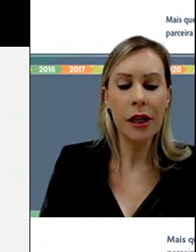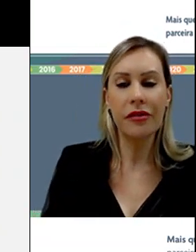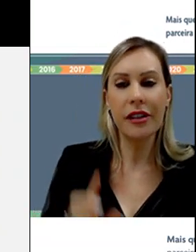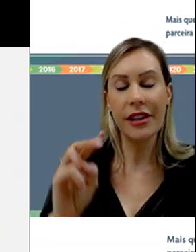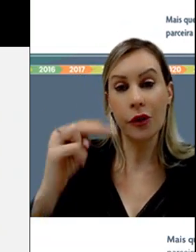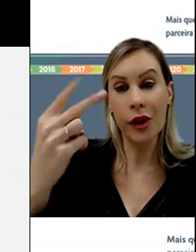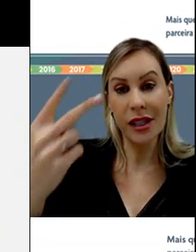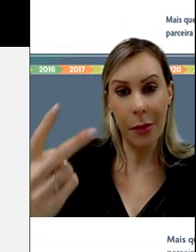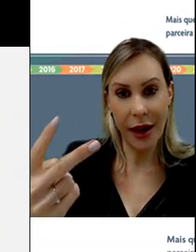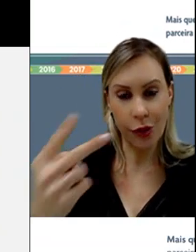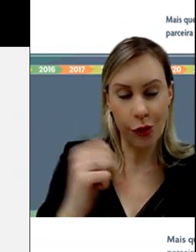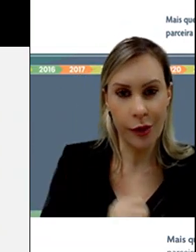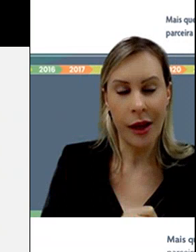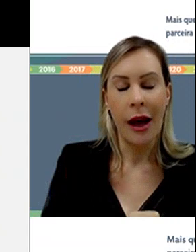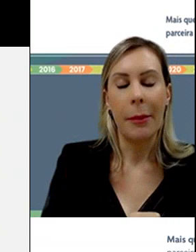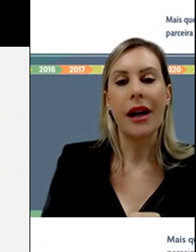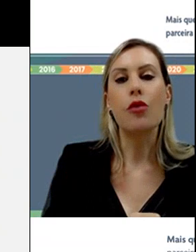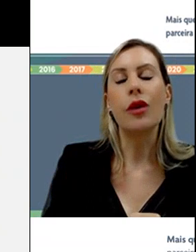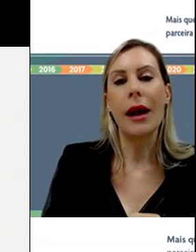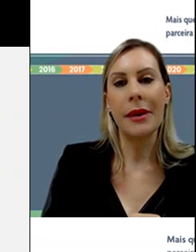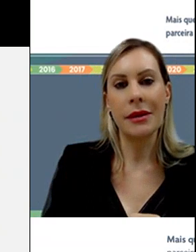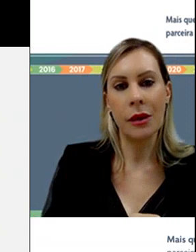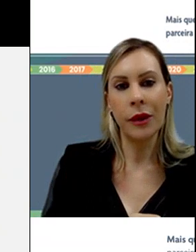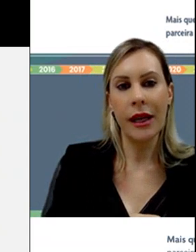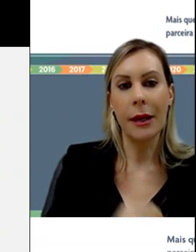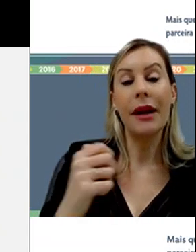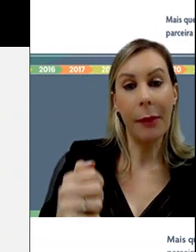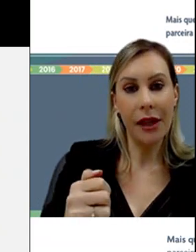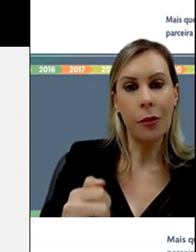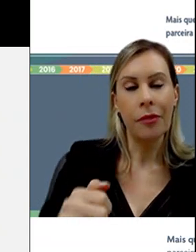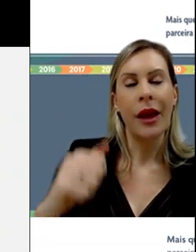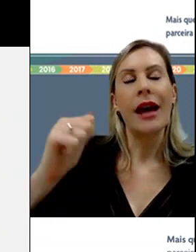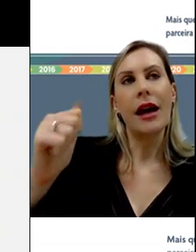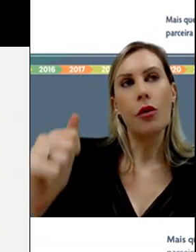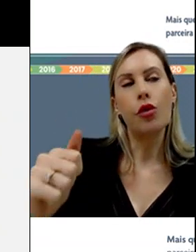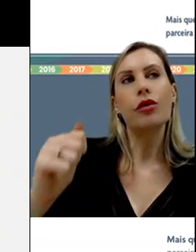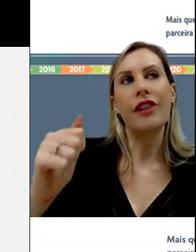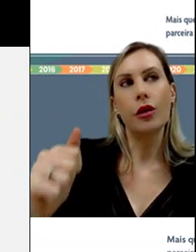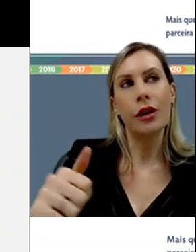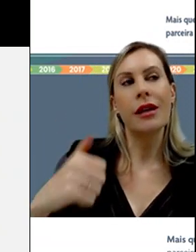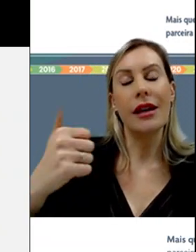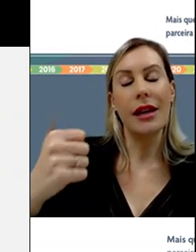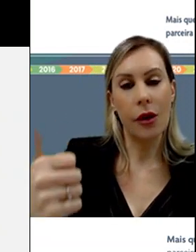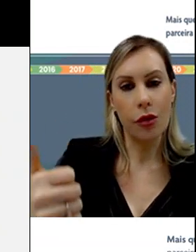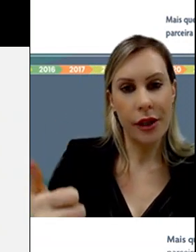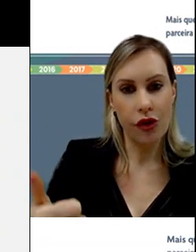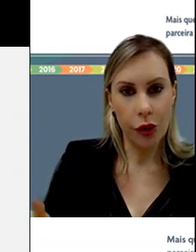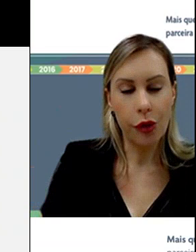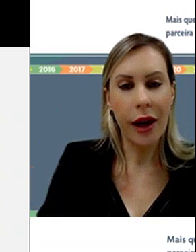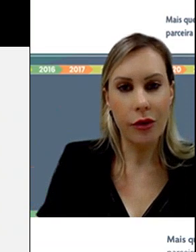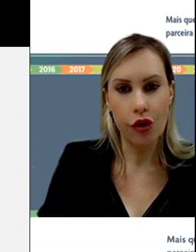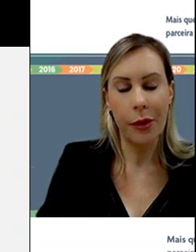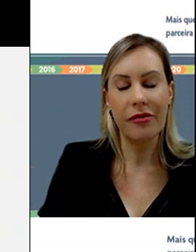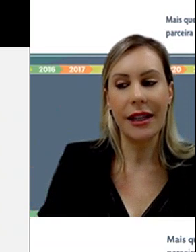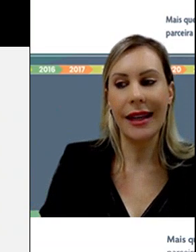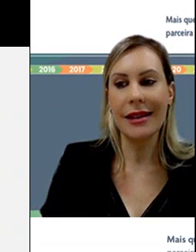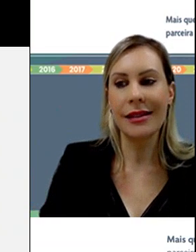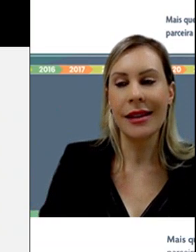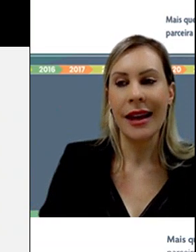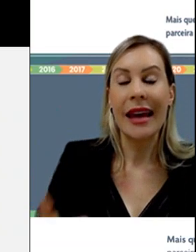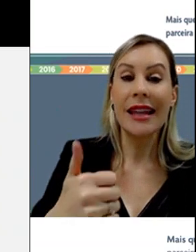a União vai fazer 2 passos para calcular a pensão dele. Primeiro, ela calcula o valor que seria concedido no caso